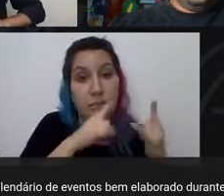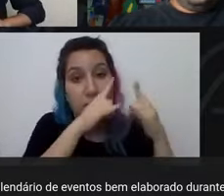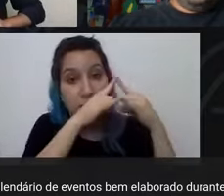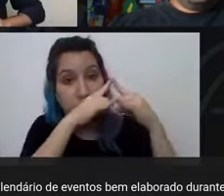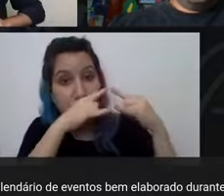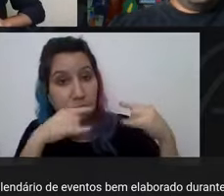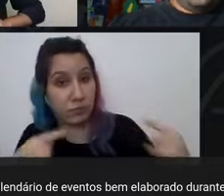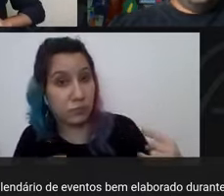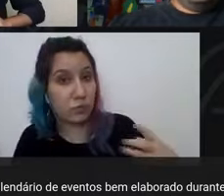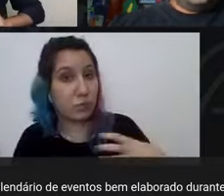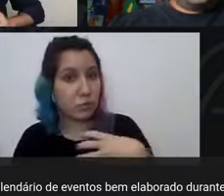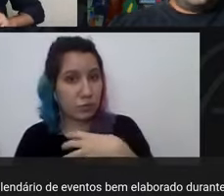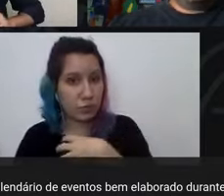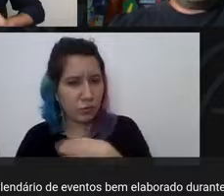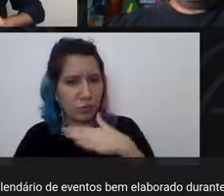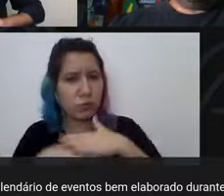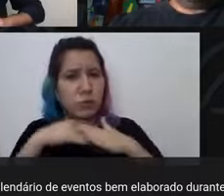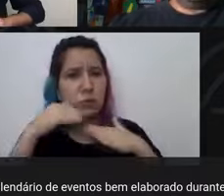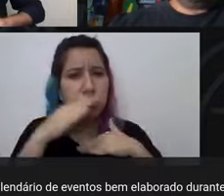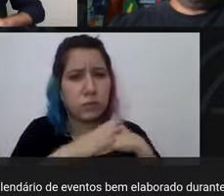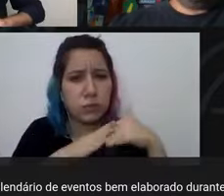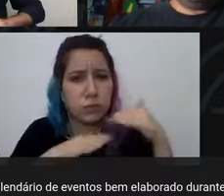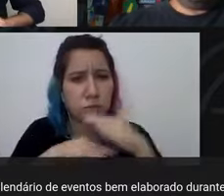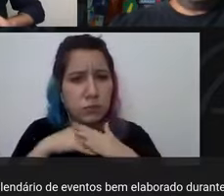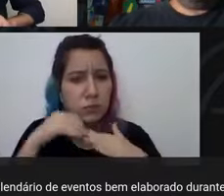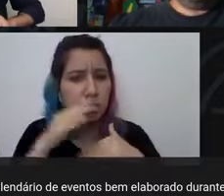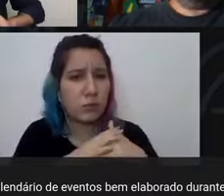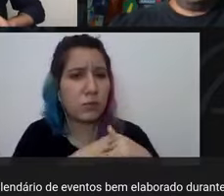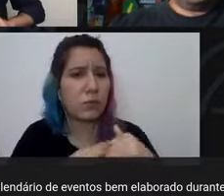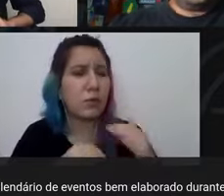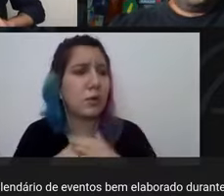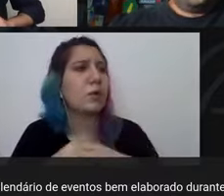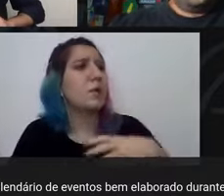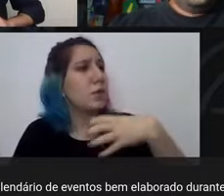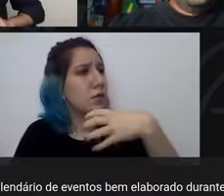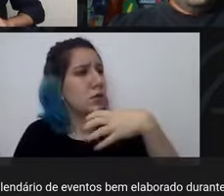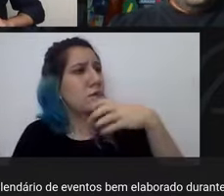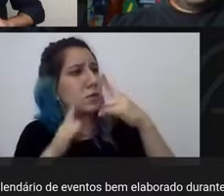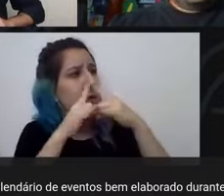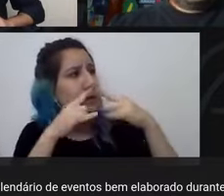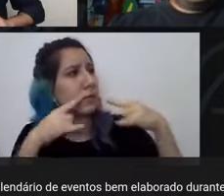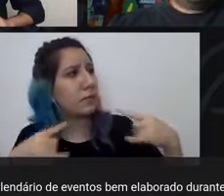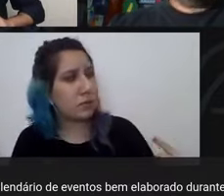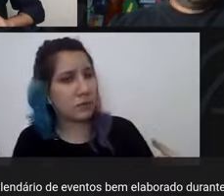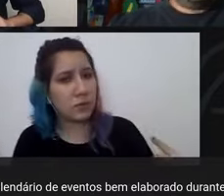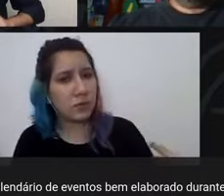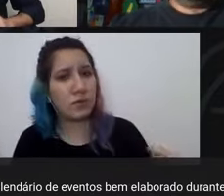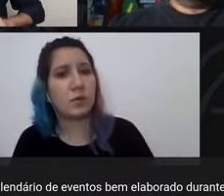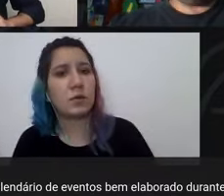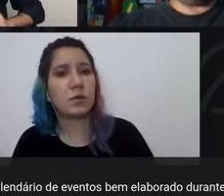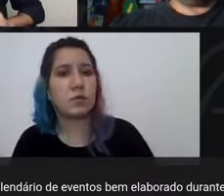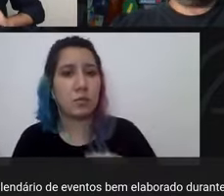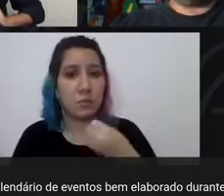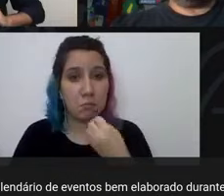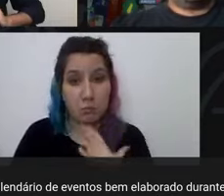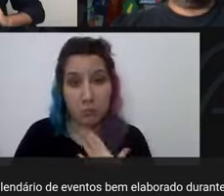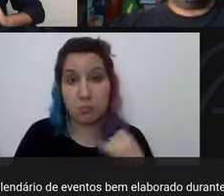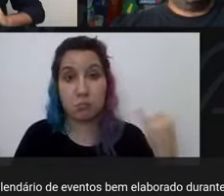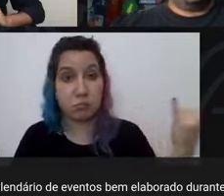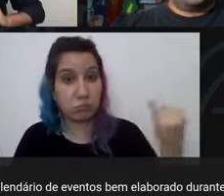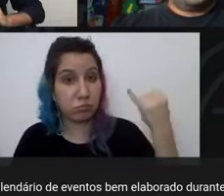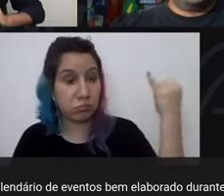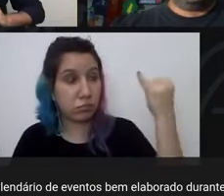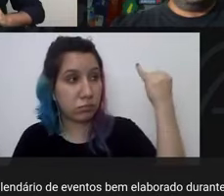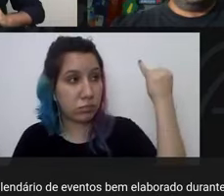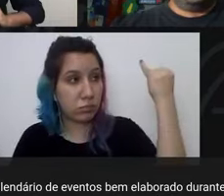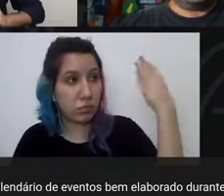profissional e integrada, porque São Vicente tem um potencial gigante, como você falou, nas questões históricas, no setor náutico,